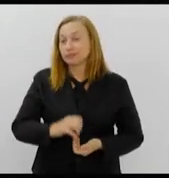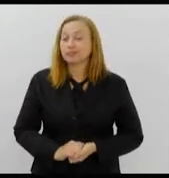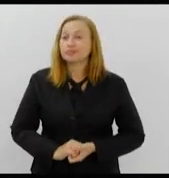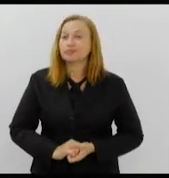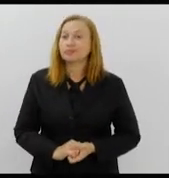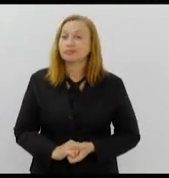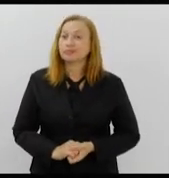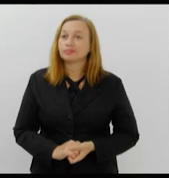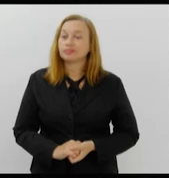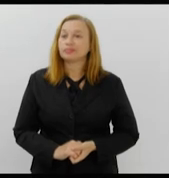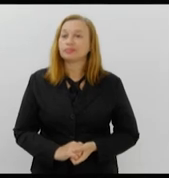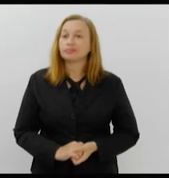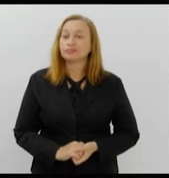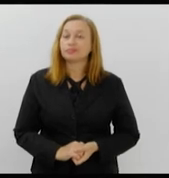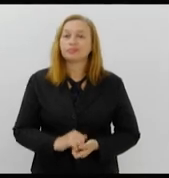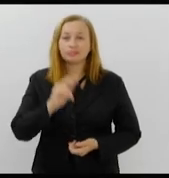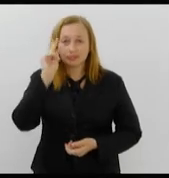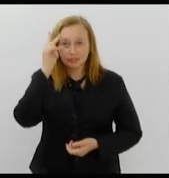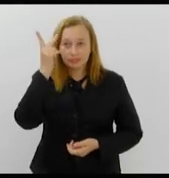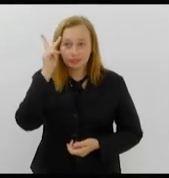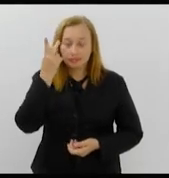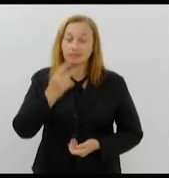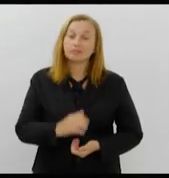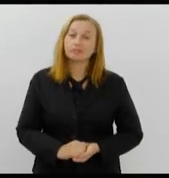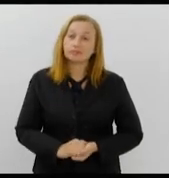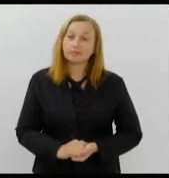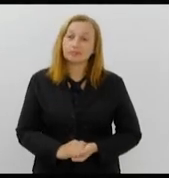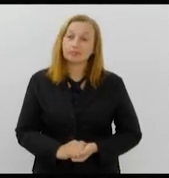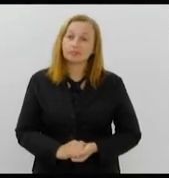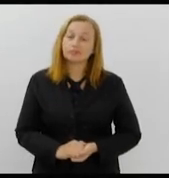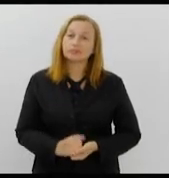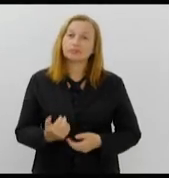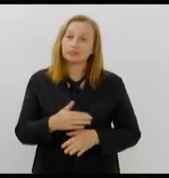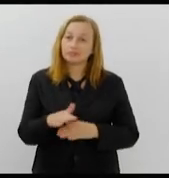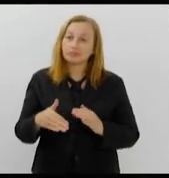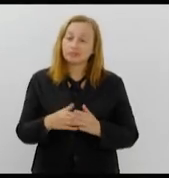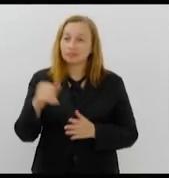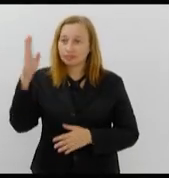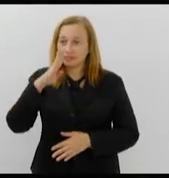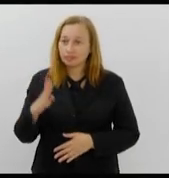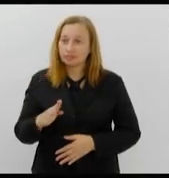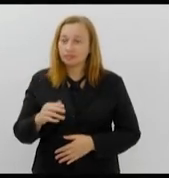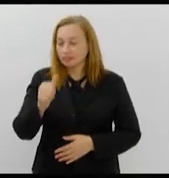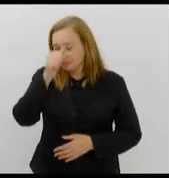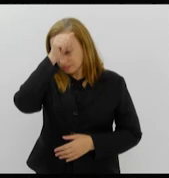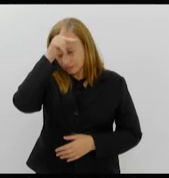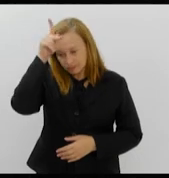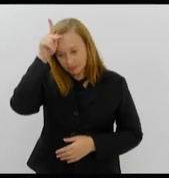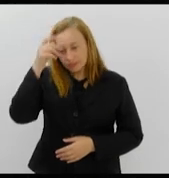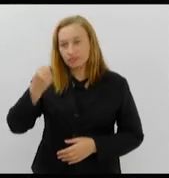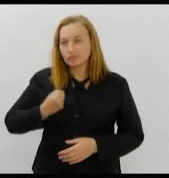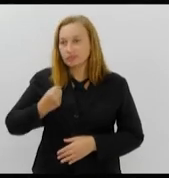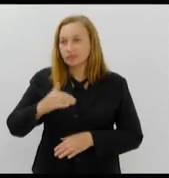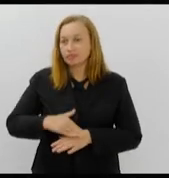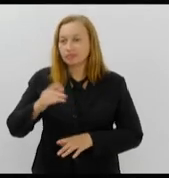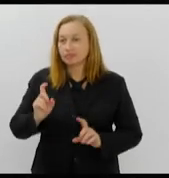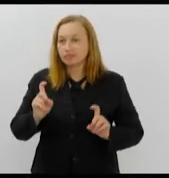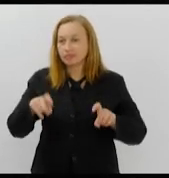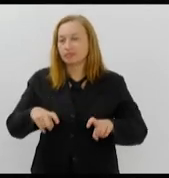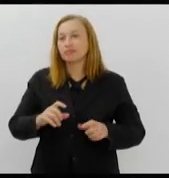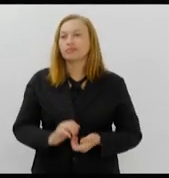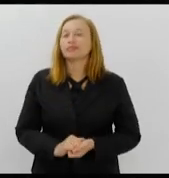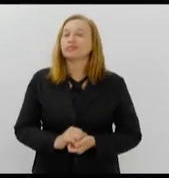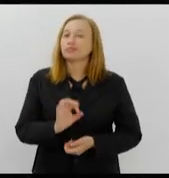6º mandato. Isso é histórico em todo o Brasil. Vai ser o prefeito com o maior número de mandatos.